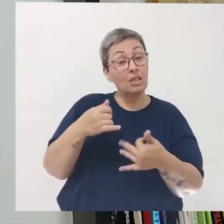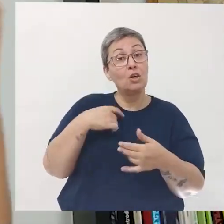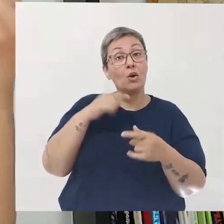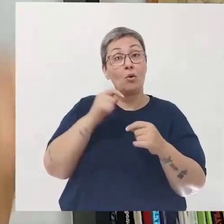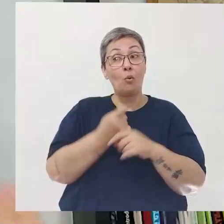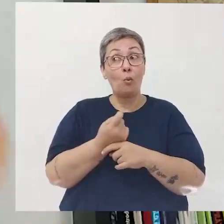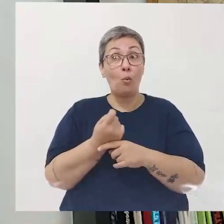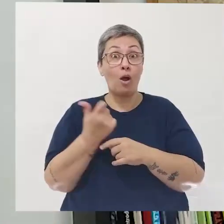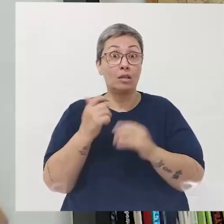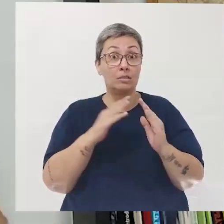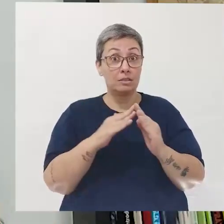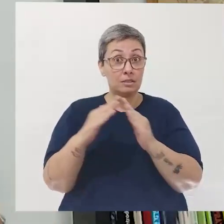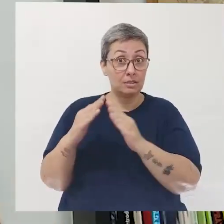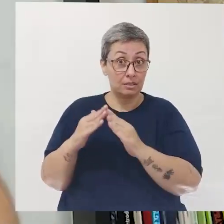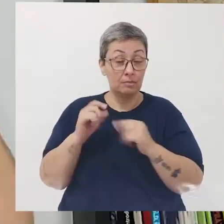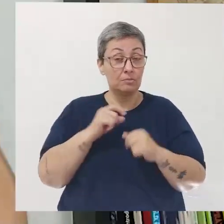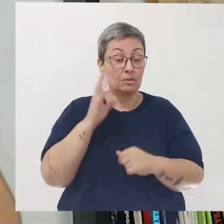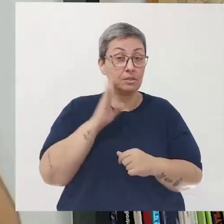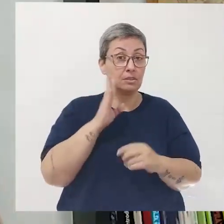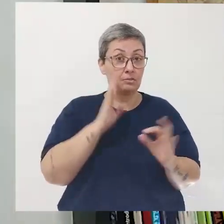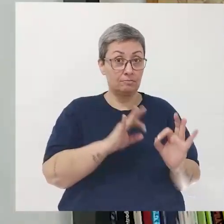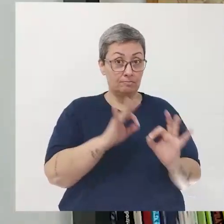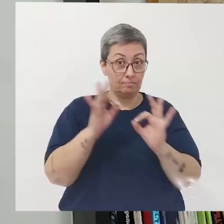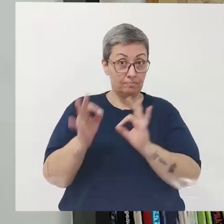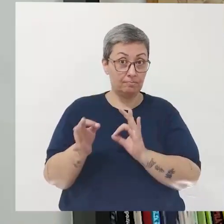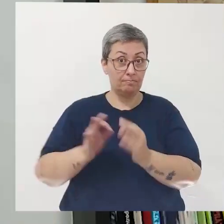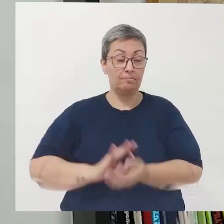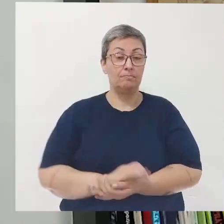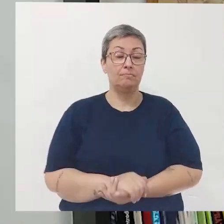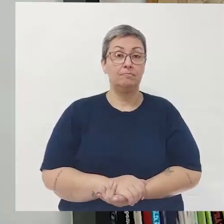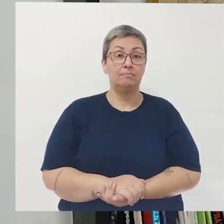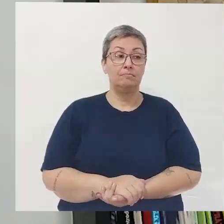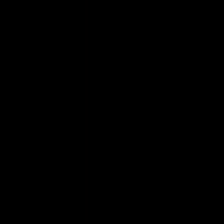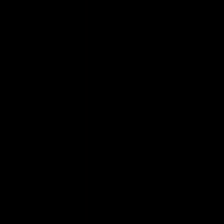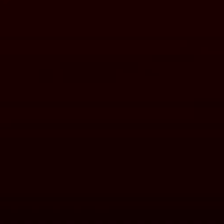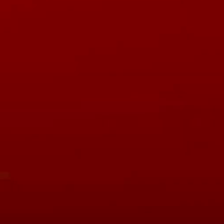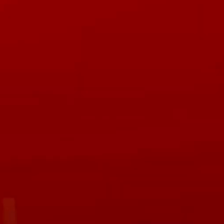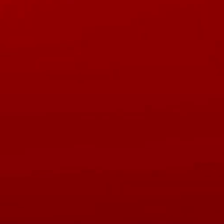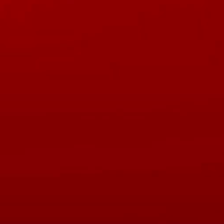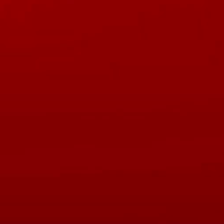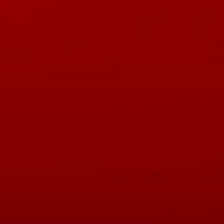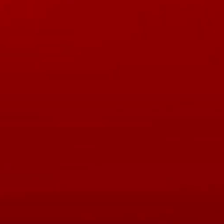gato na energia do seu vizinho. É um vídeo bem legal. Vamos assistir?